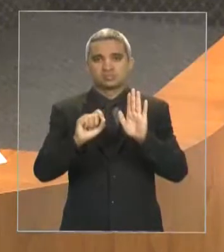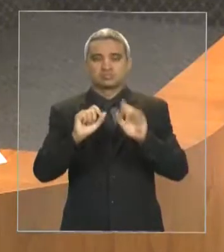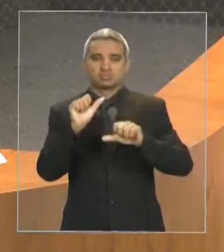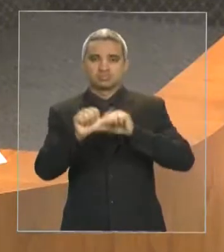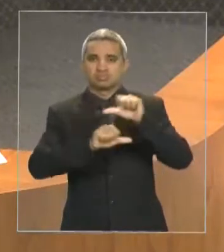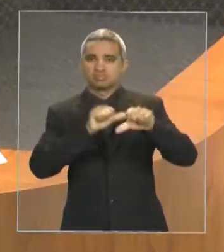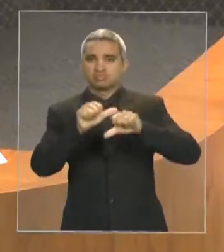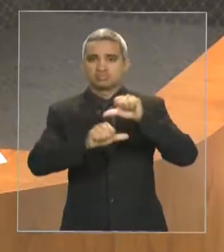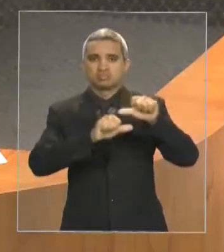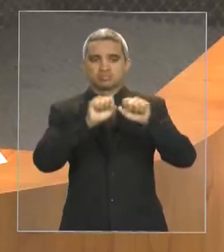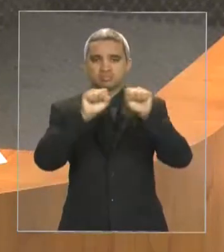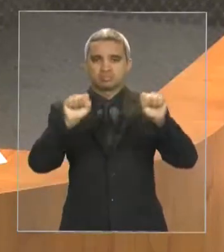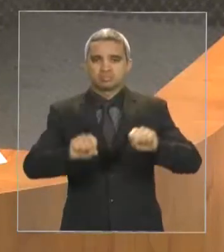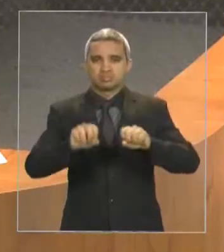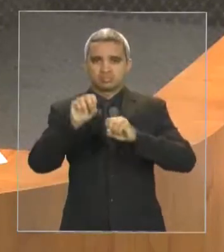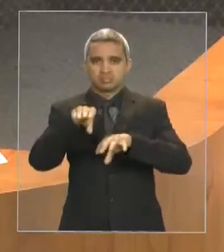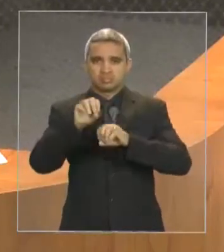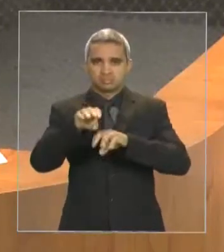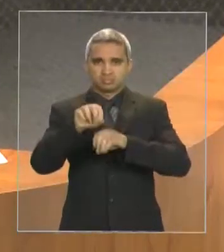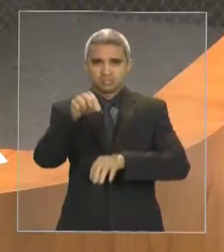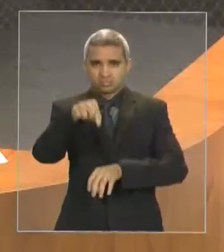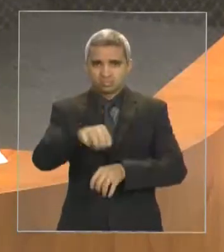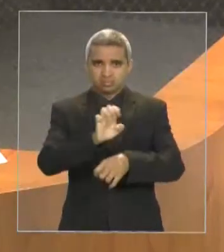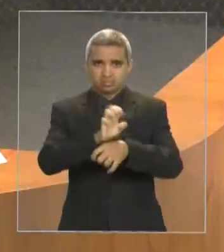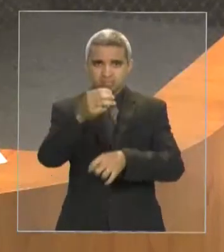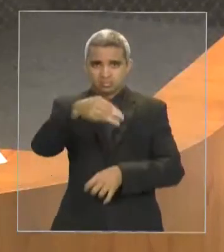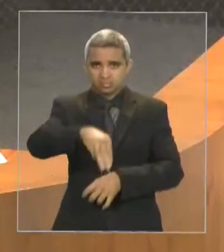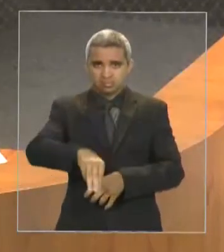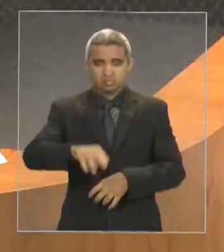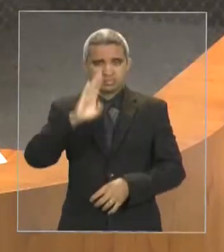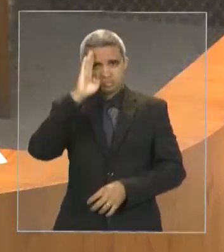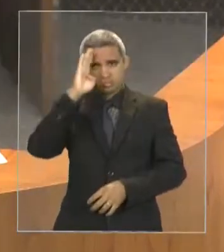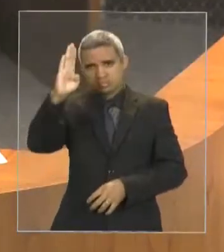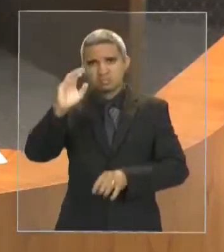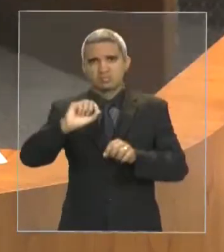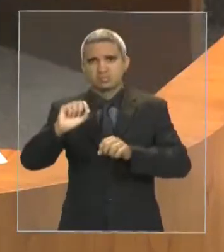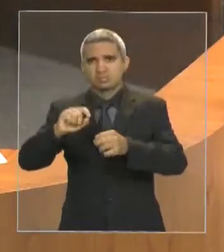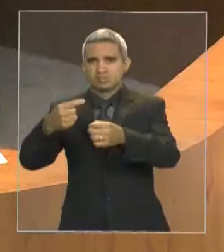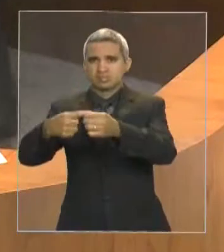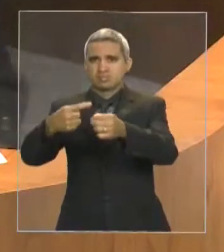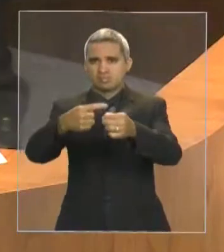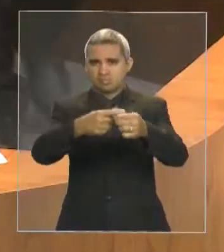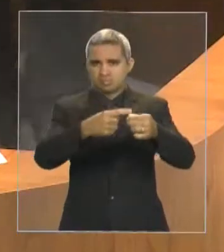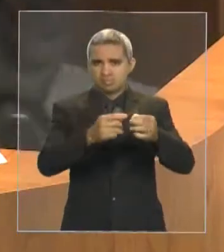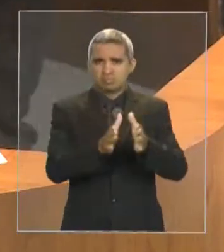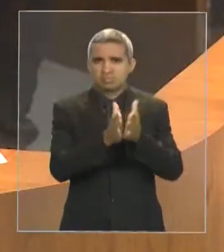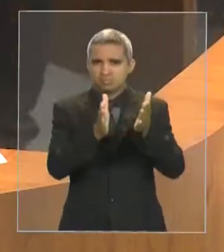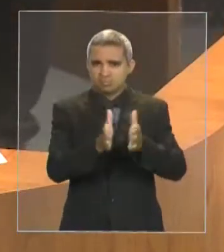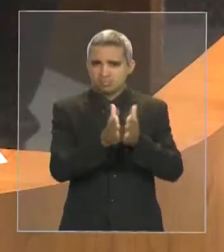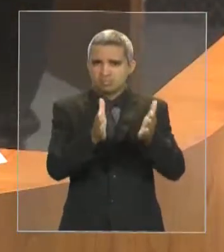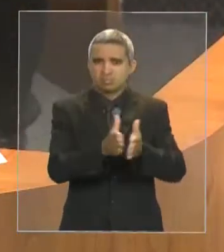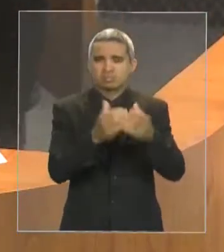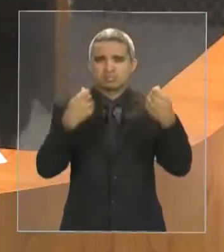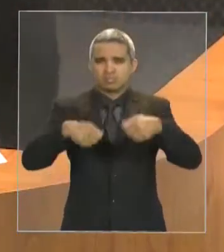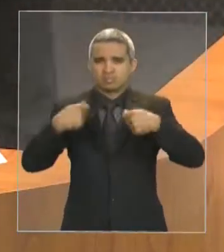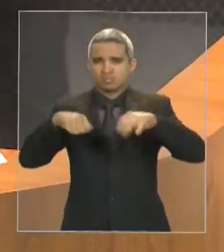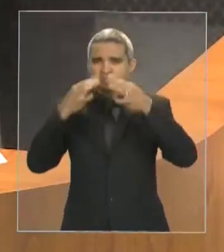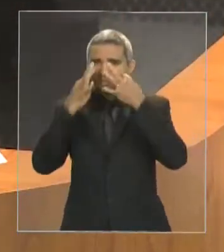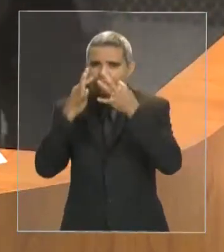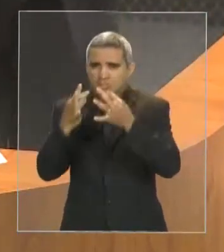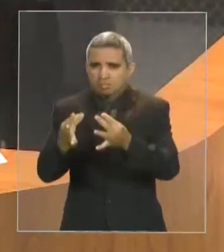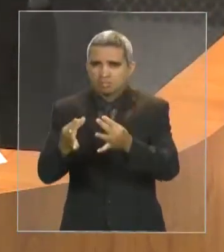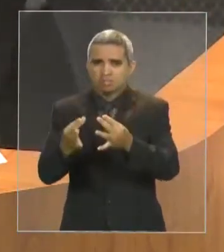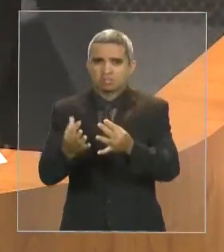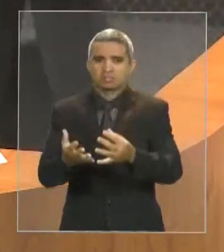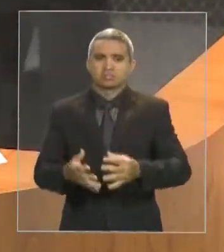nosso Estado, principalmente para localidades do Maranhão que realmente necessitam da atenção nesse segmento.